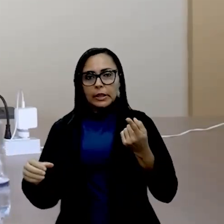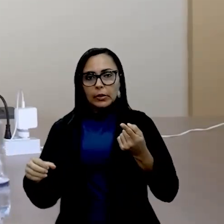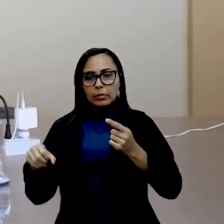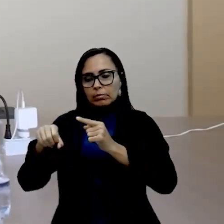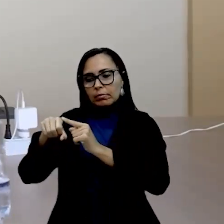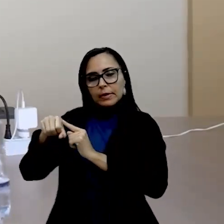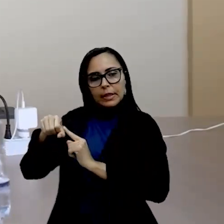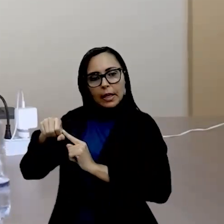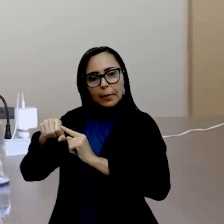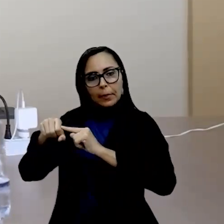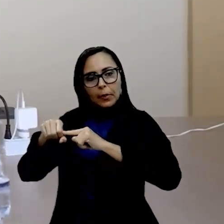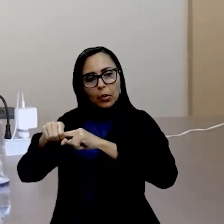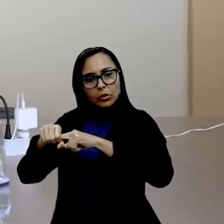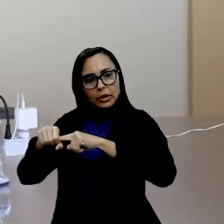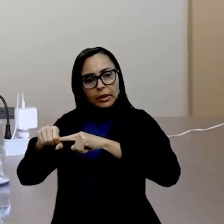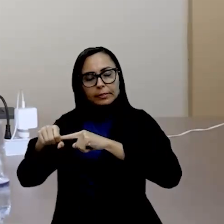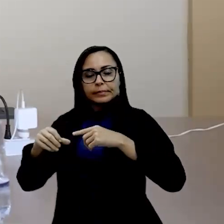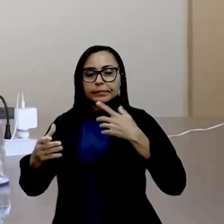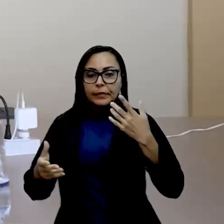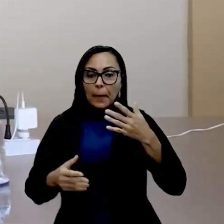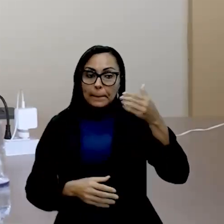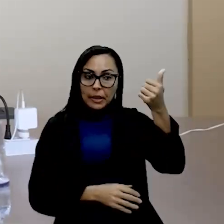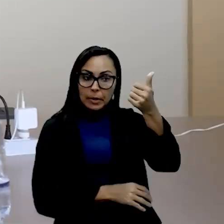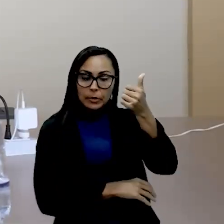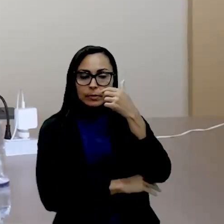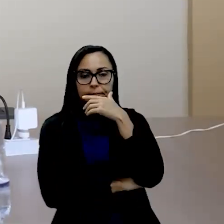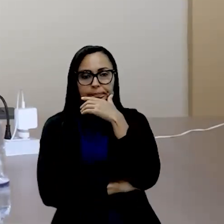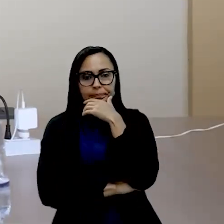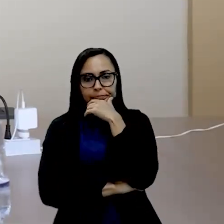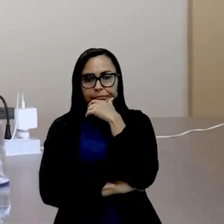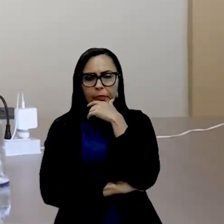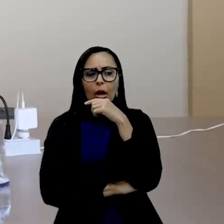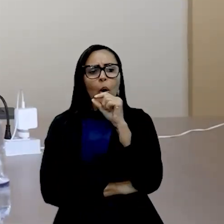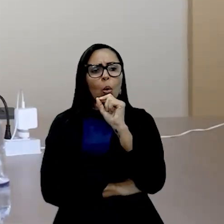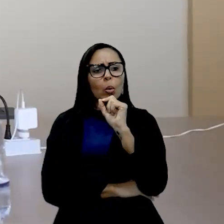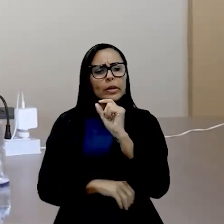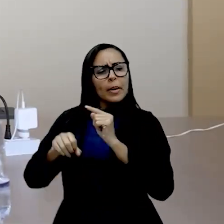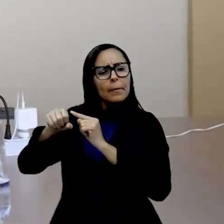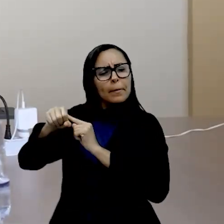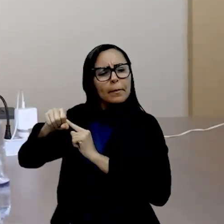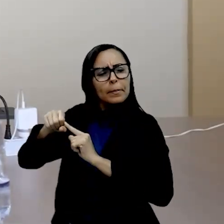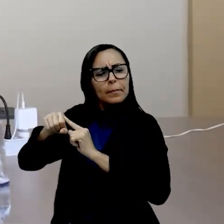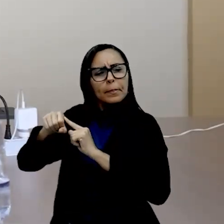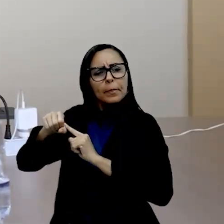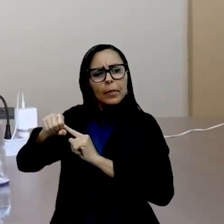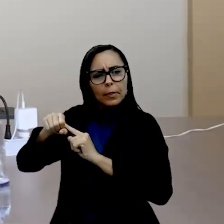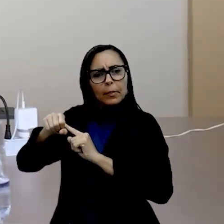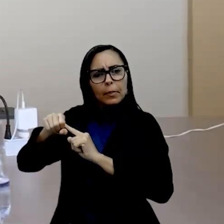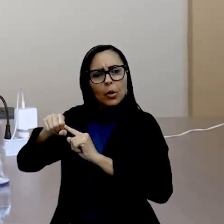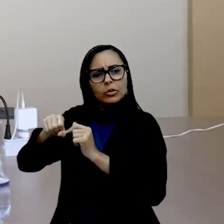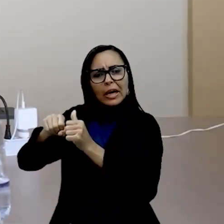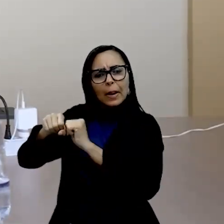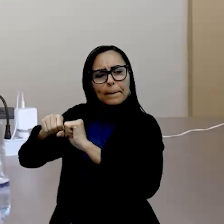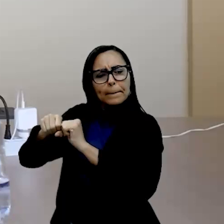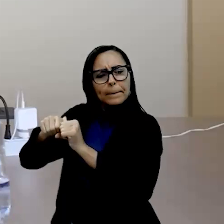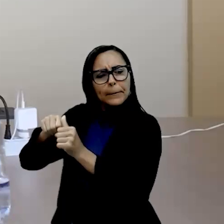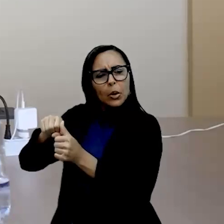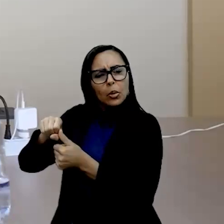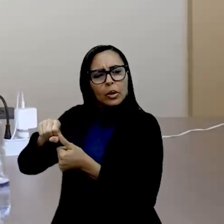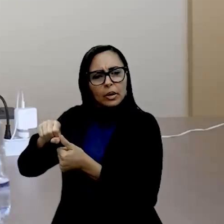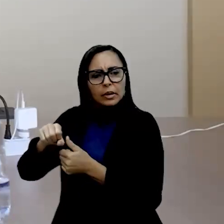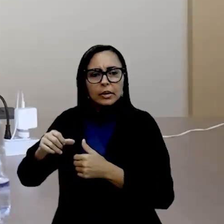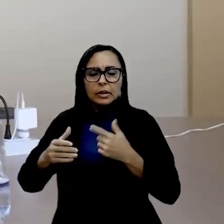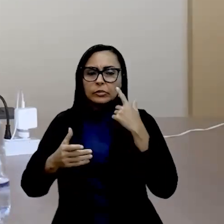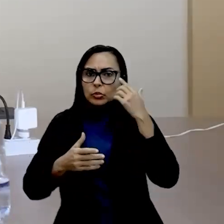E, primeiramente, o que é a próstata? Onde é que a próstata está? onde está localizada a próstata. Tá? Muita gente não